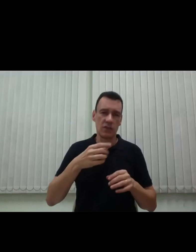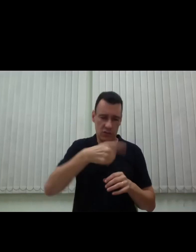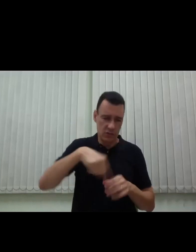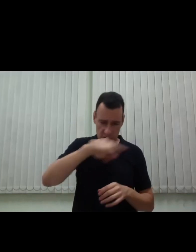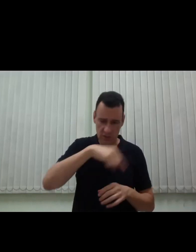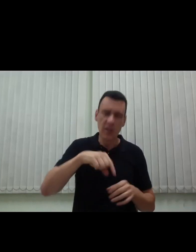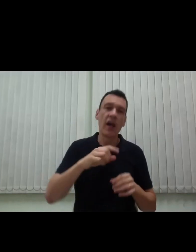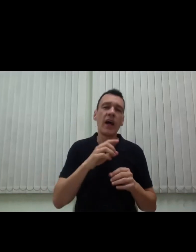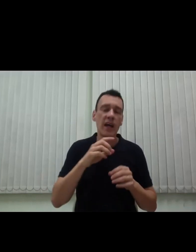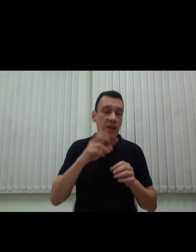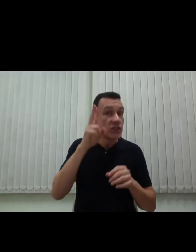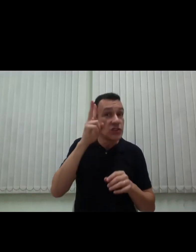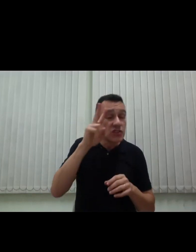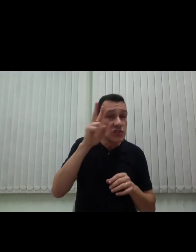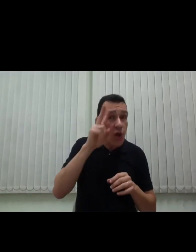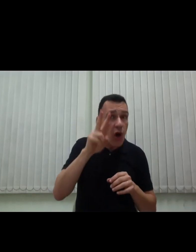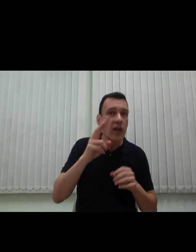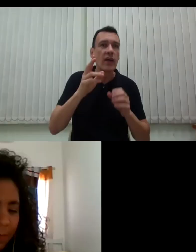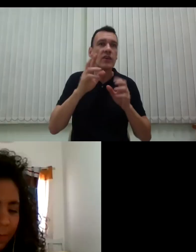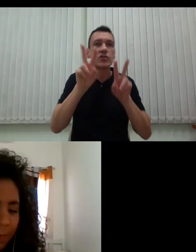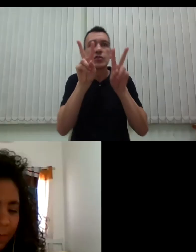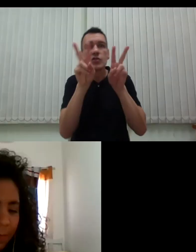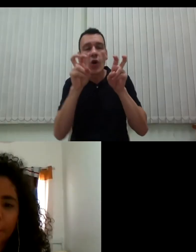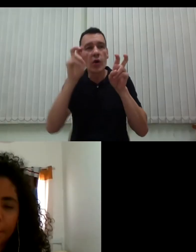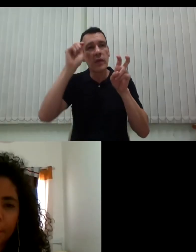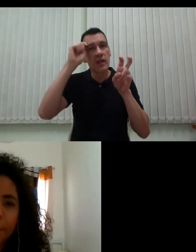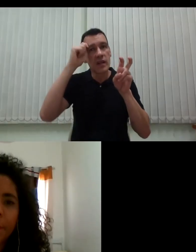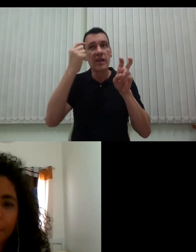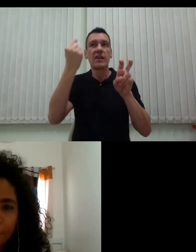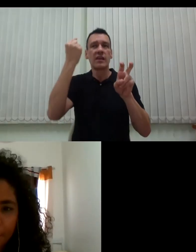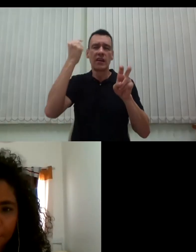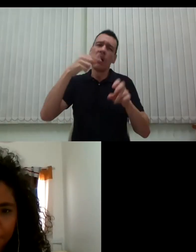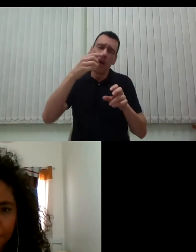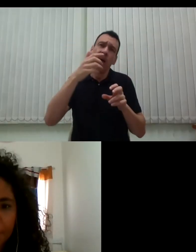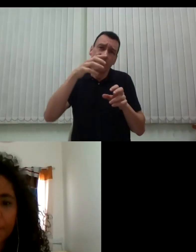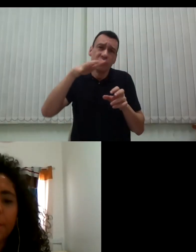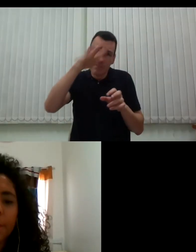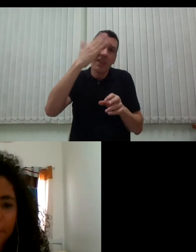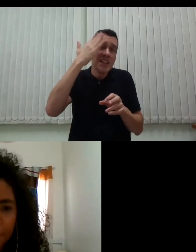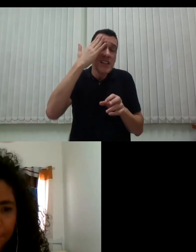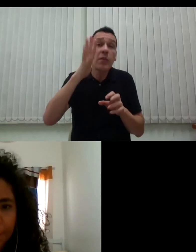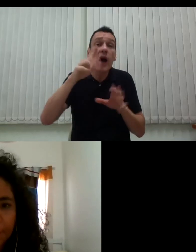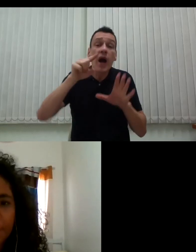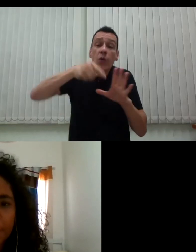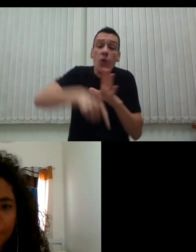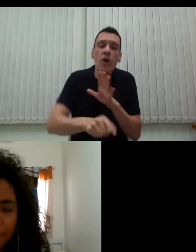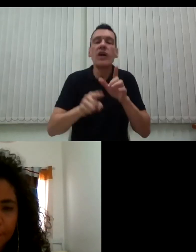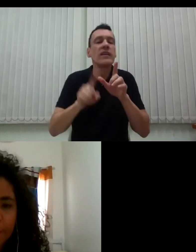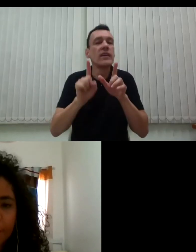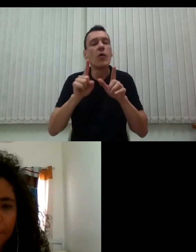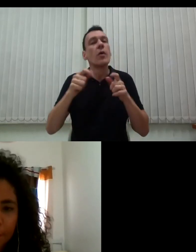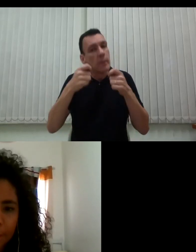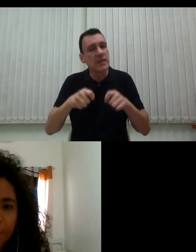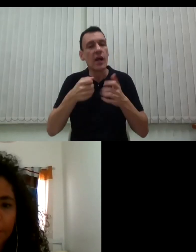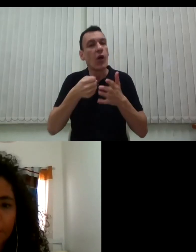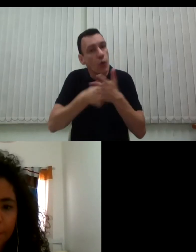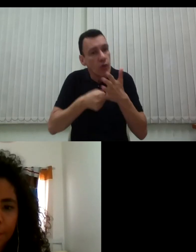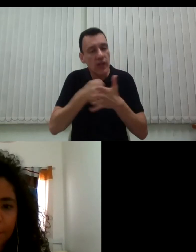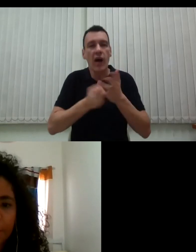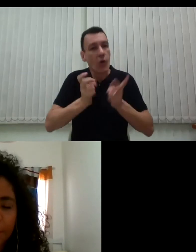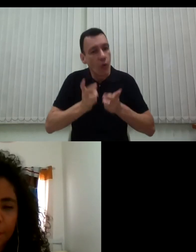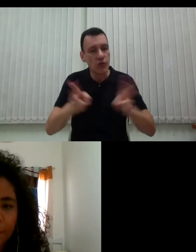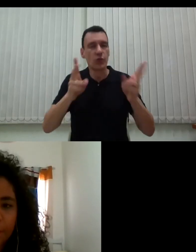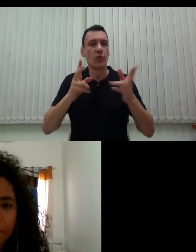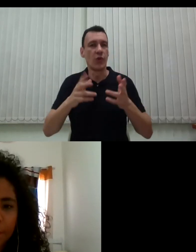é um problema social muito sério, que desumaniza as pessoas e que ele precisa ser combatido.